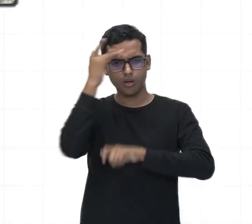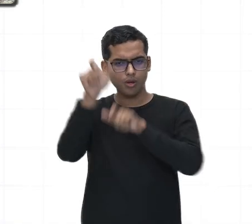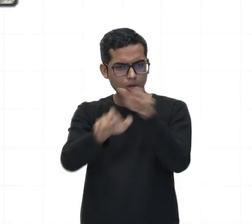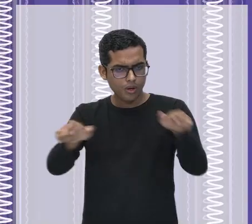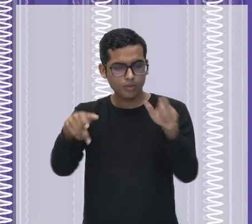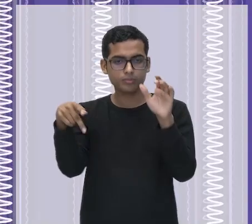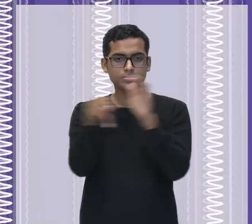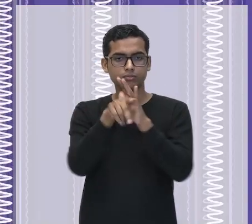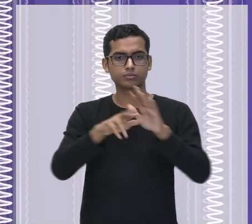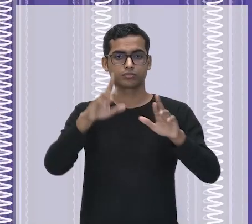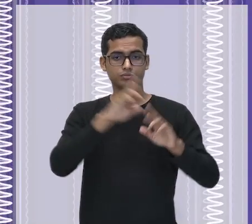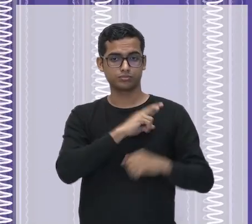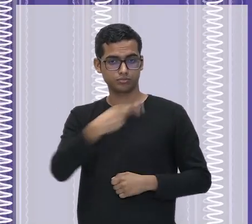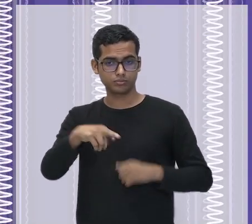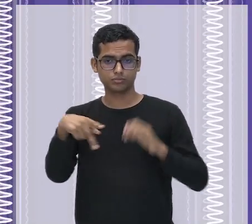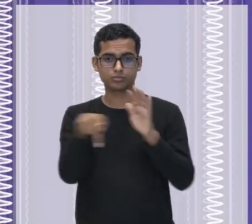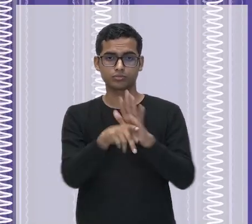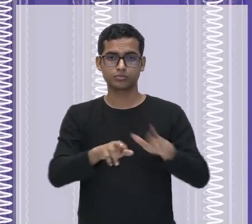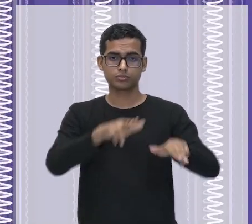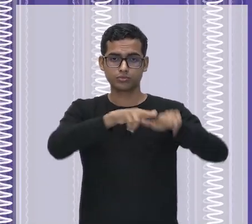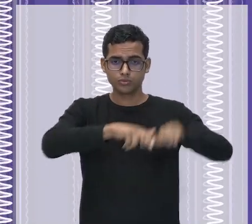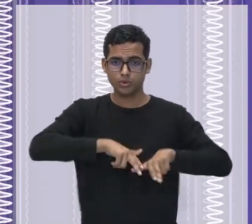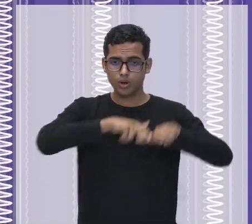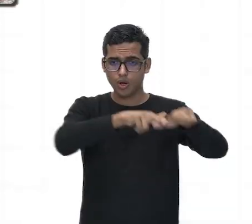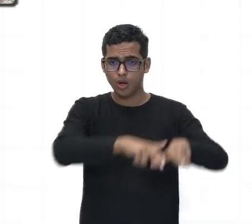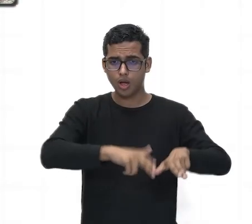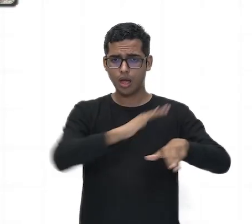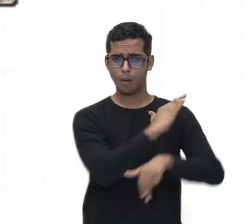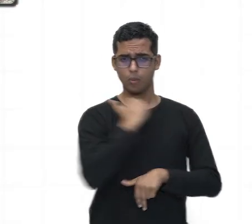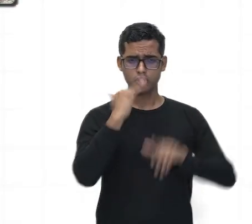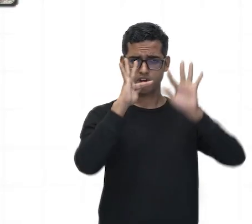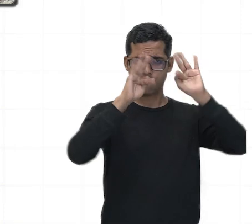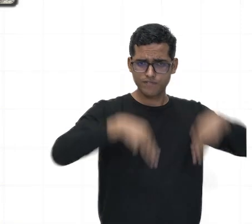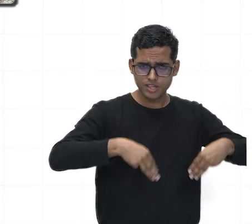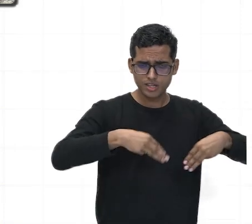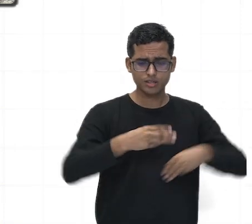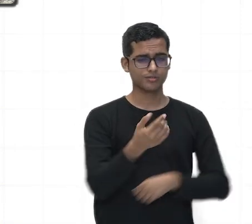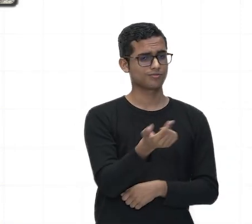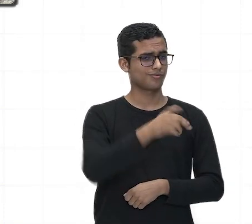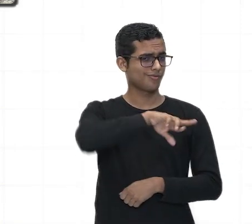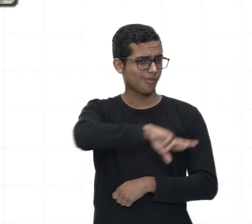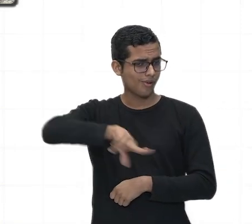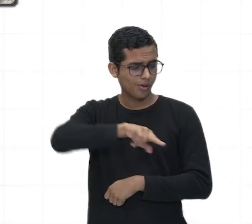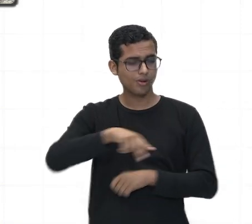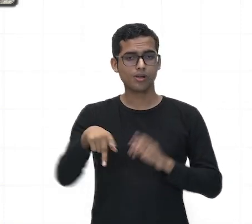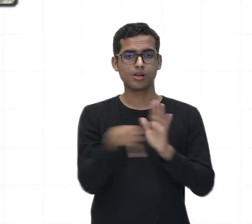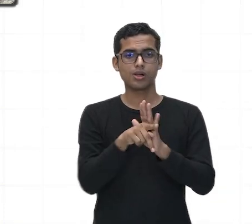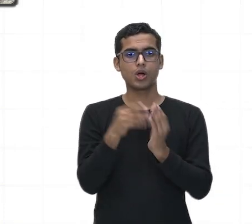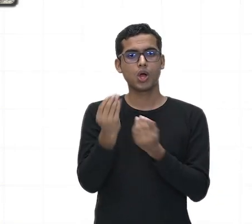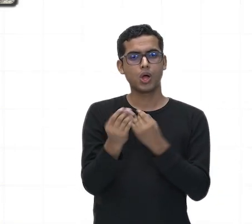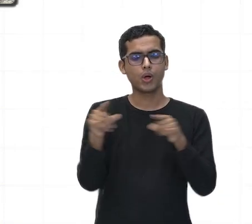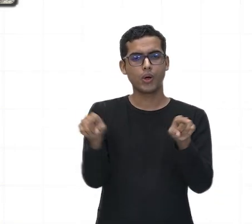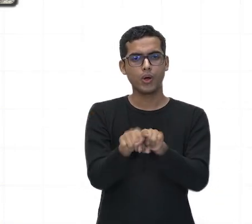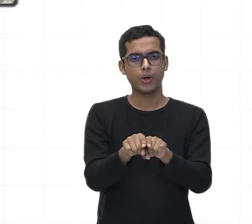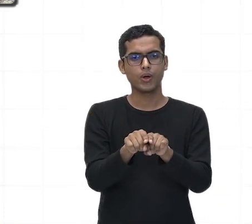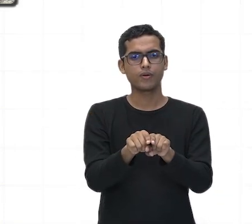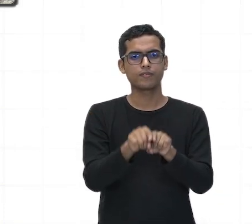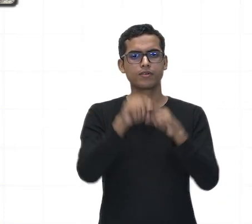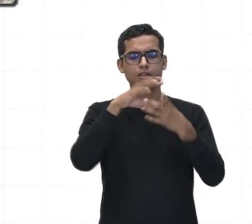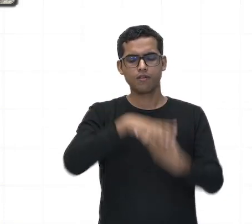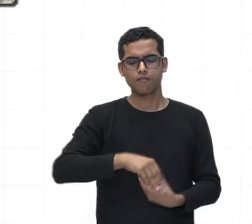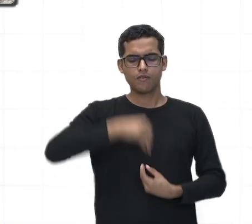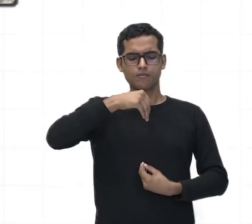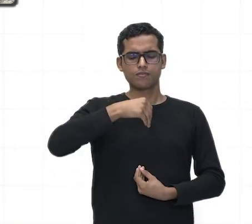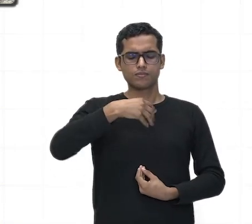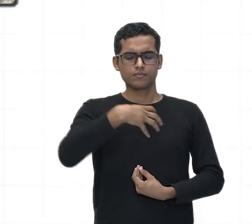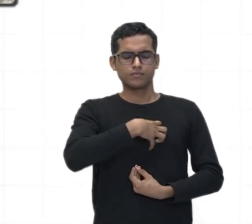candomblé, a morte não é o fim, né? Não é o fim da existência, mas pela força do Ori,